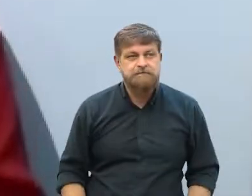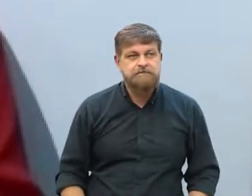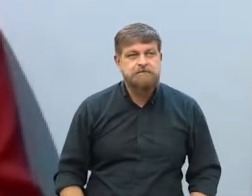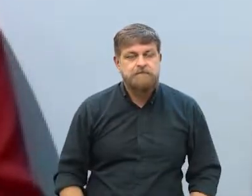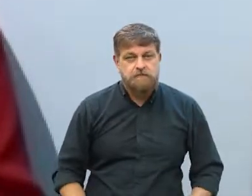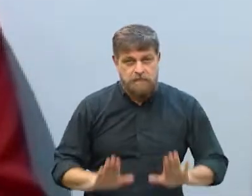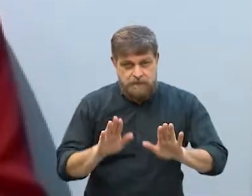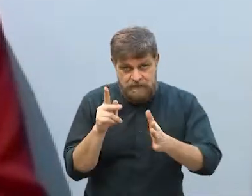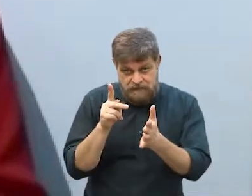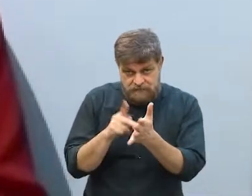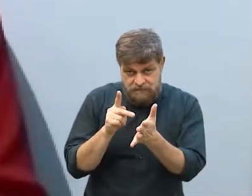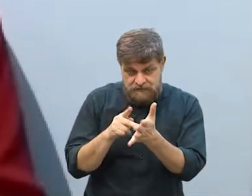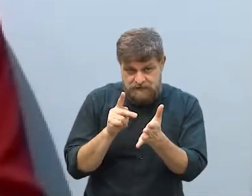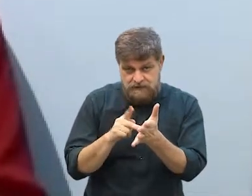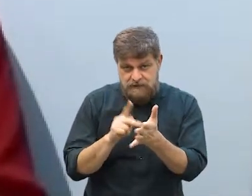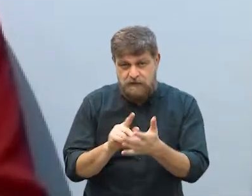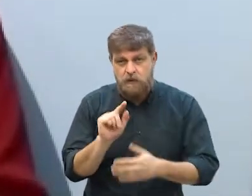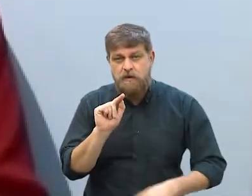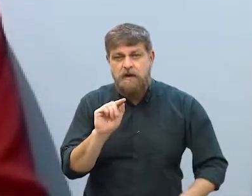Então, na verdade,